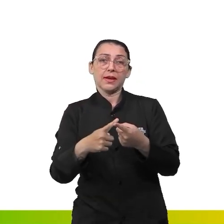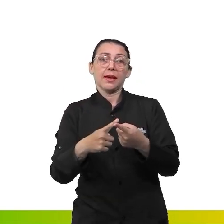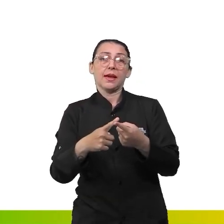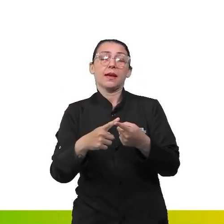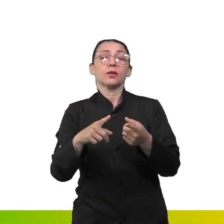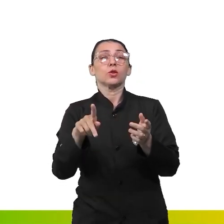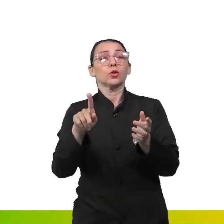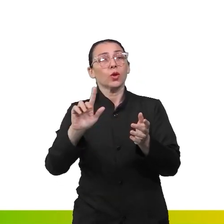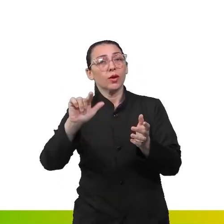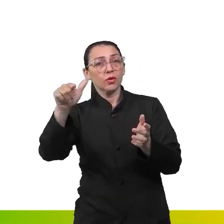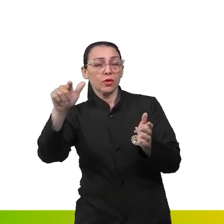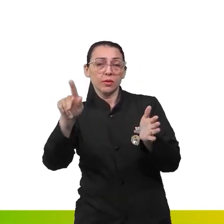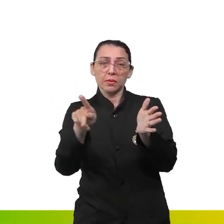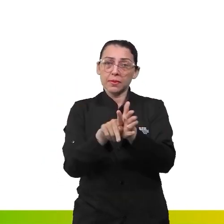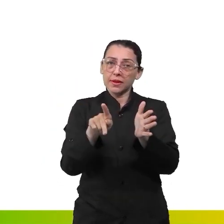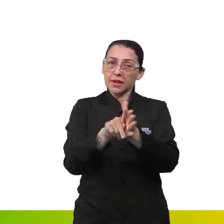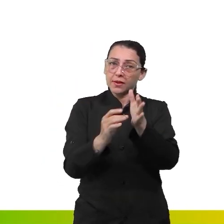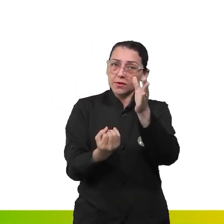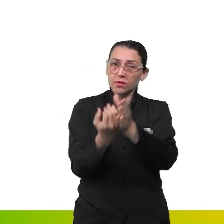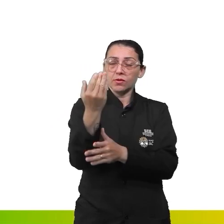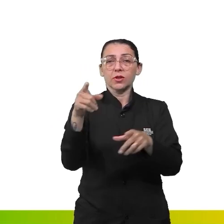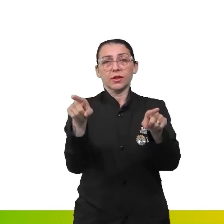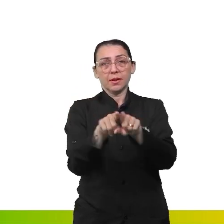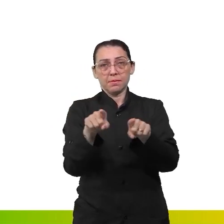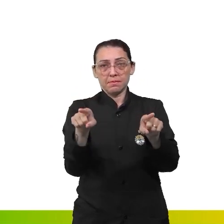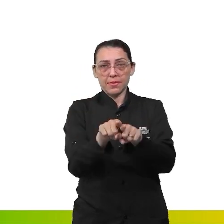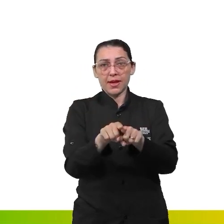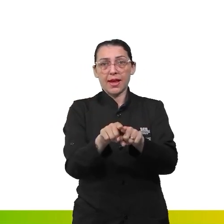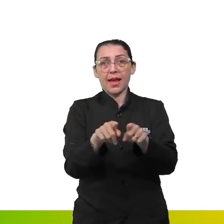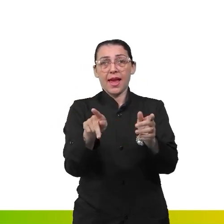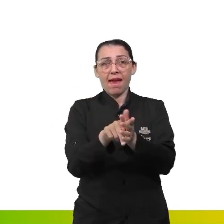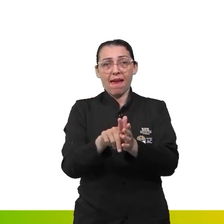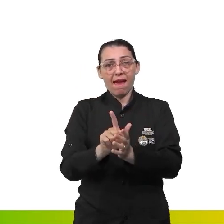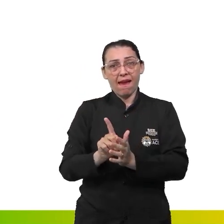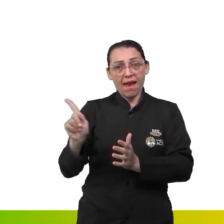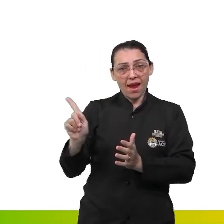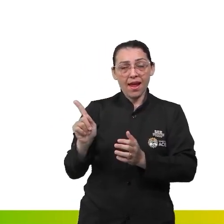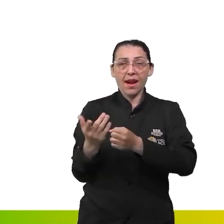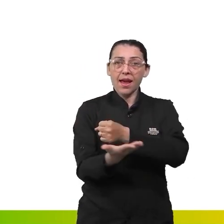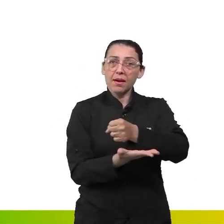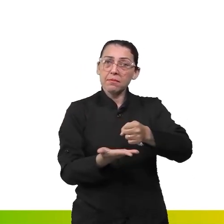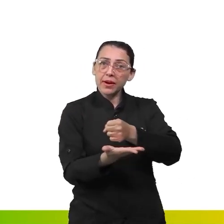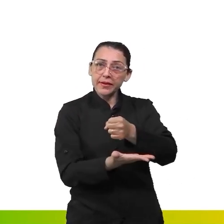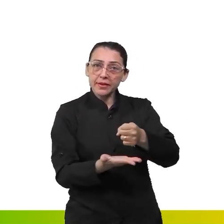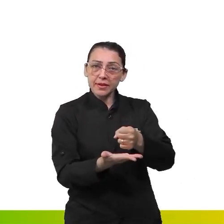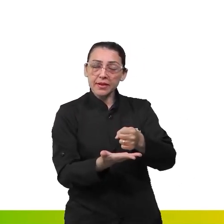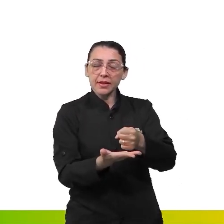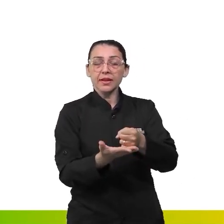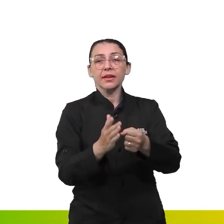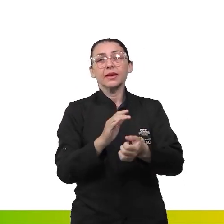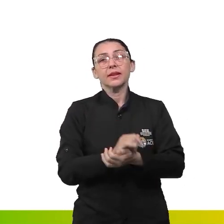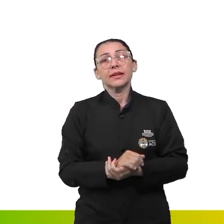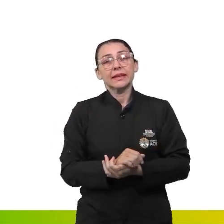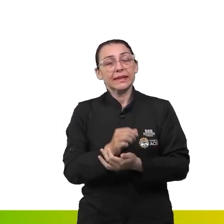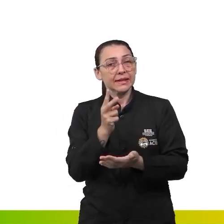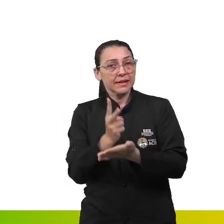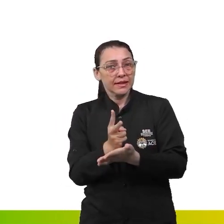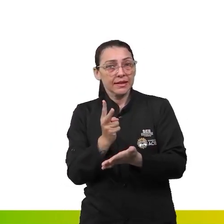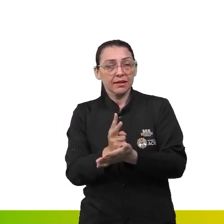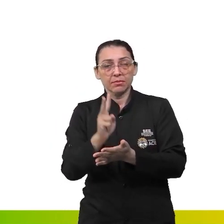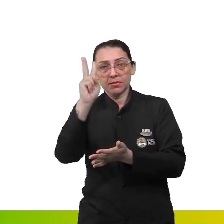outras propriedades da função exponencial. Por exemplo, essas duas aqui. Então, sempre